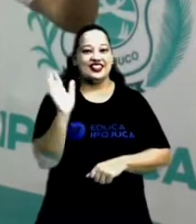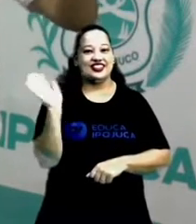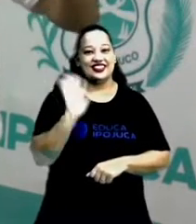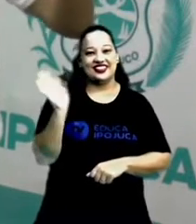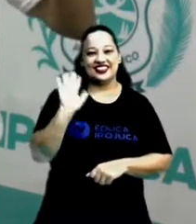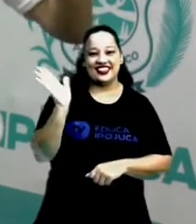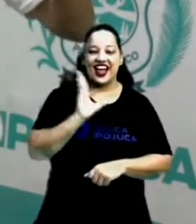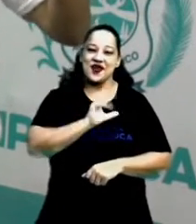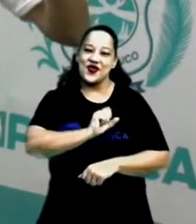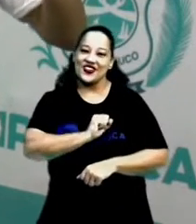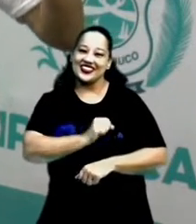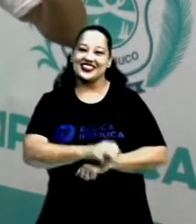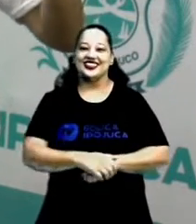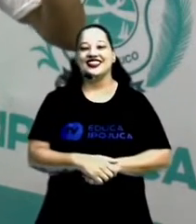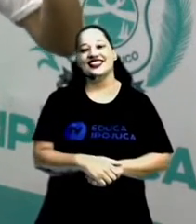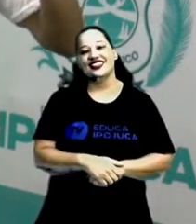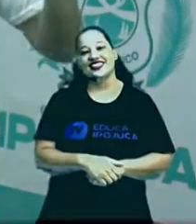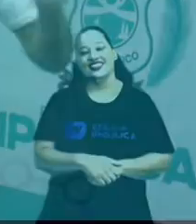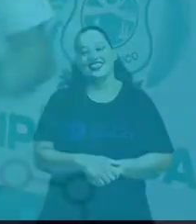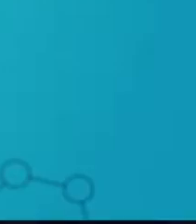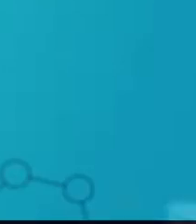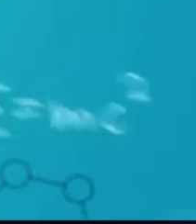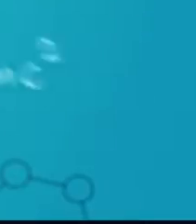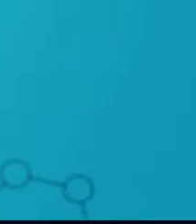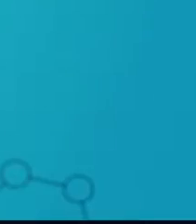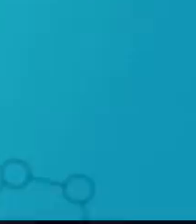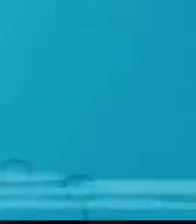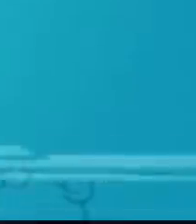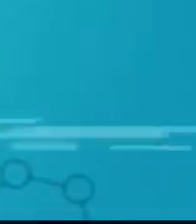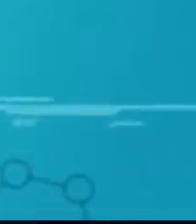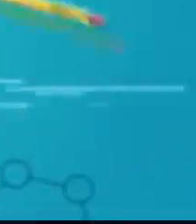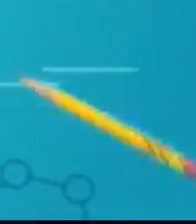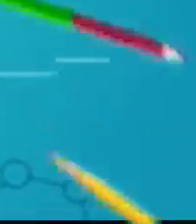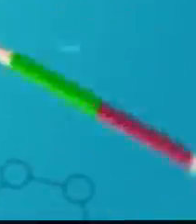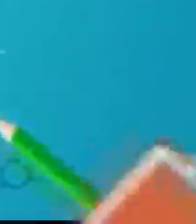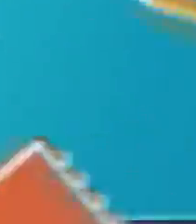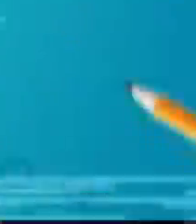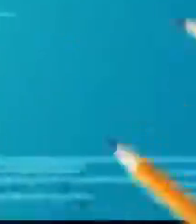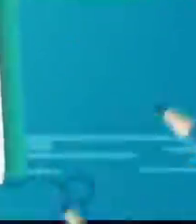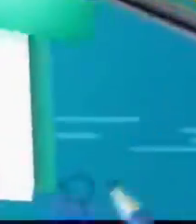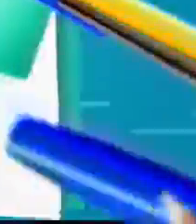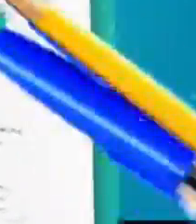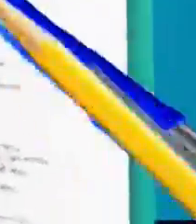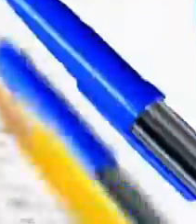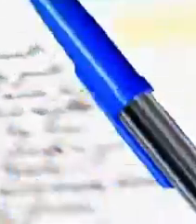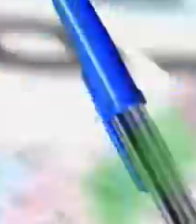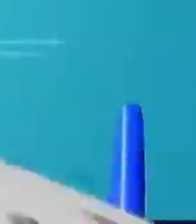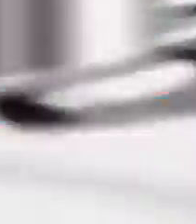Tchau, meus amores!